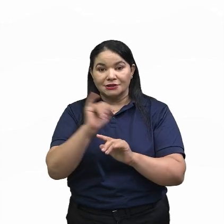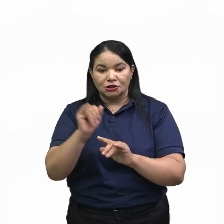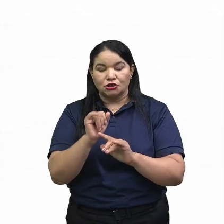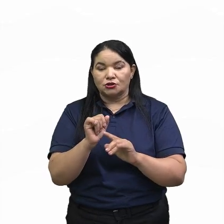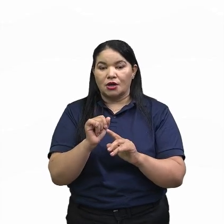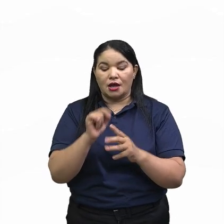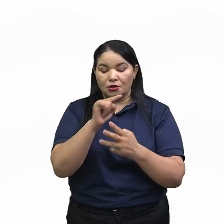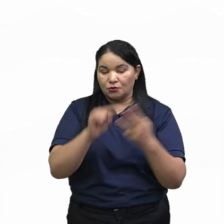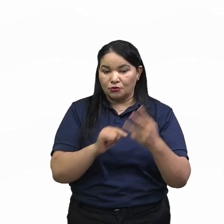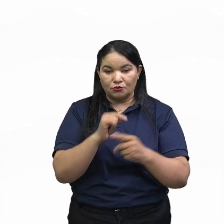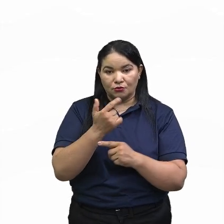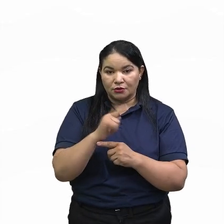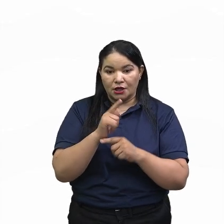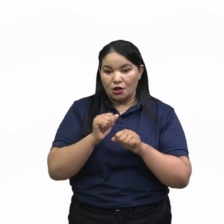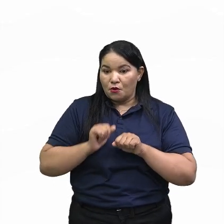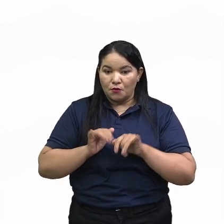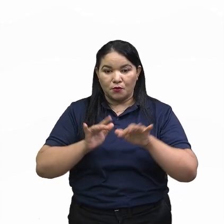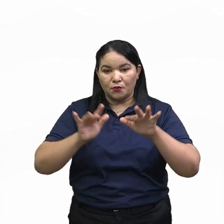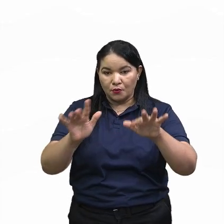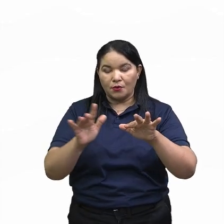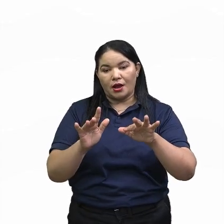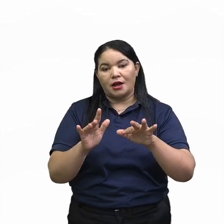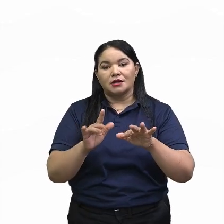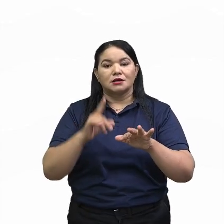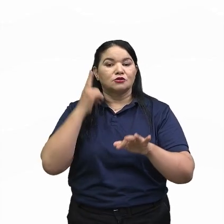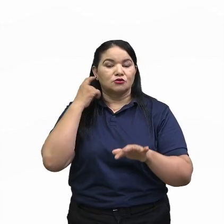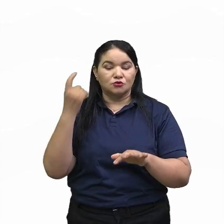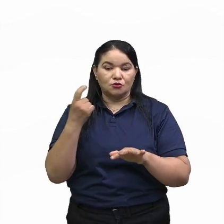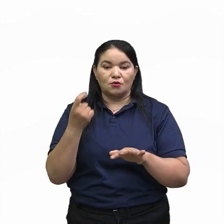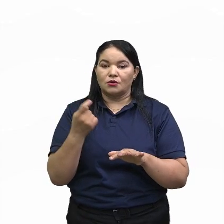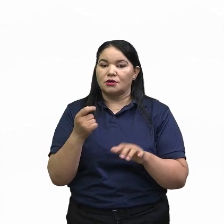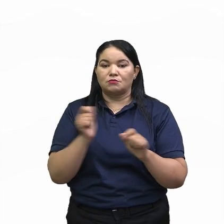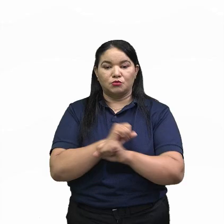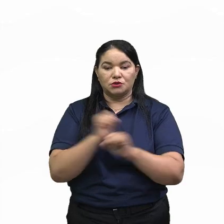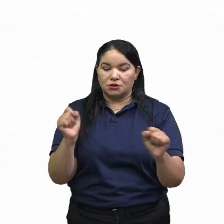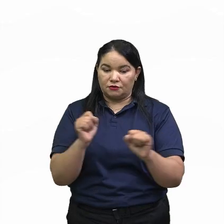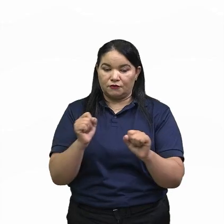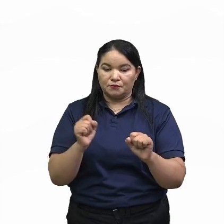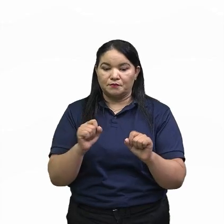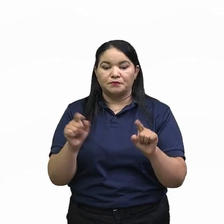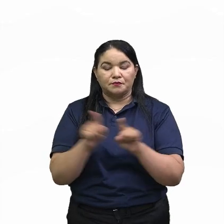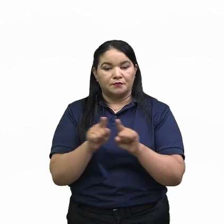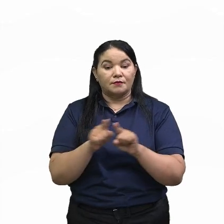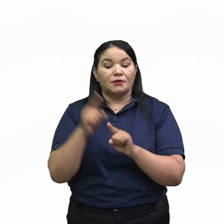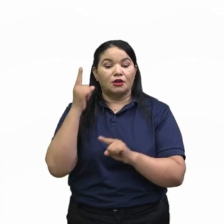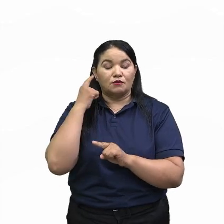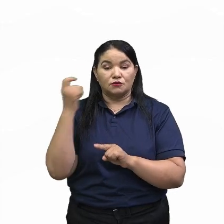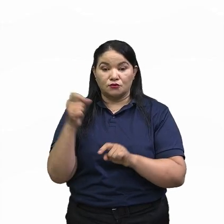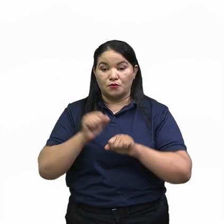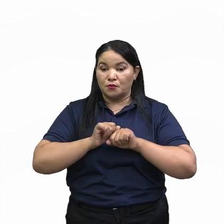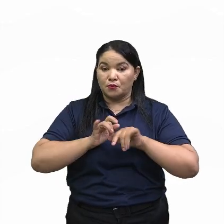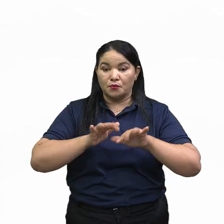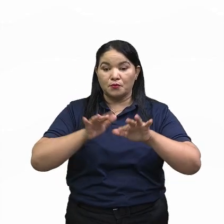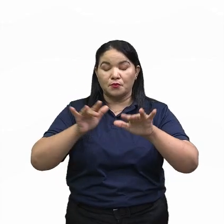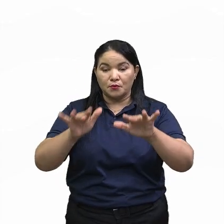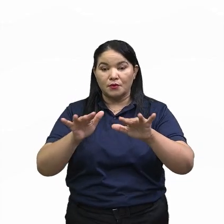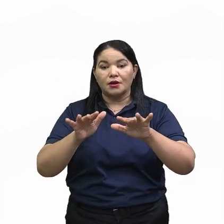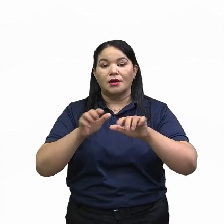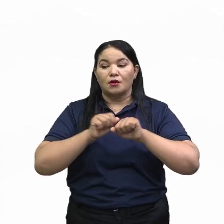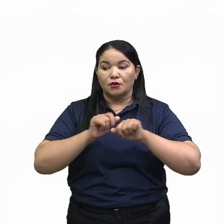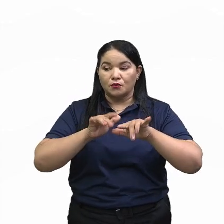vibração, então não é possível existir o som. Também um conceito importante, o som só consegue se propagar através de um